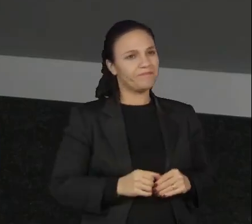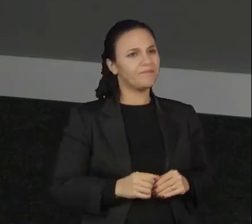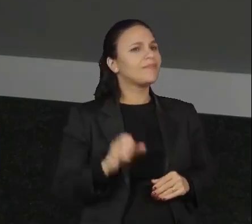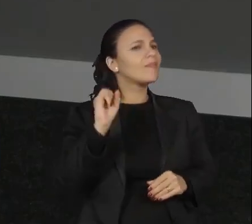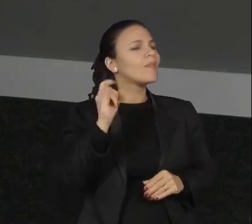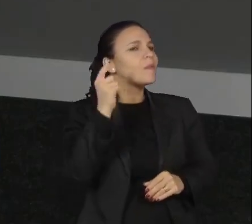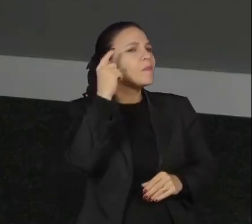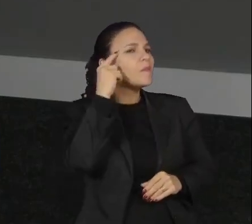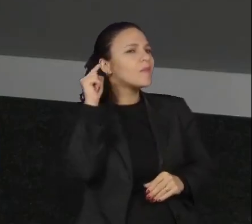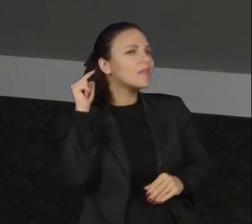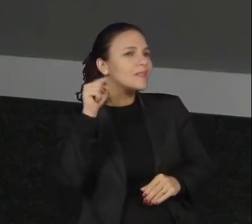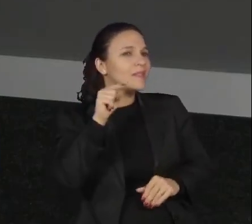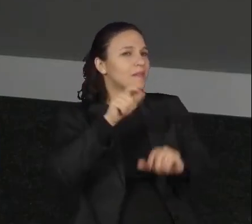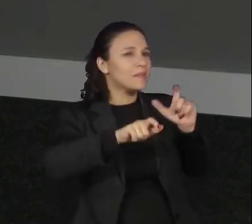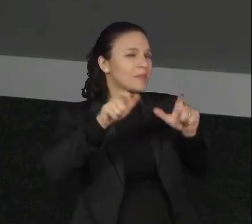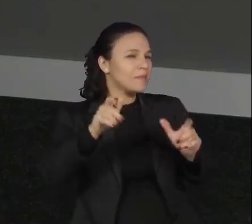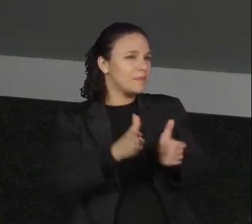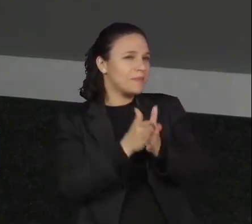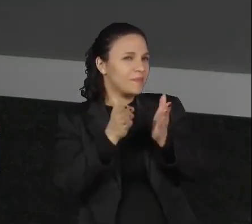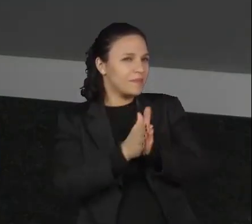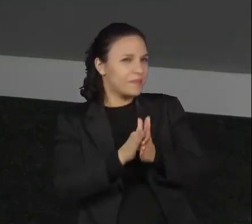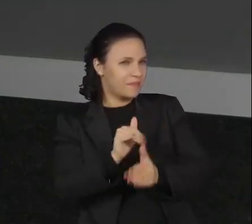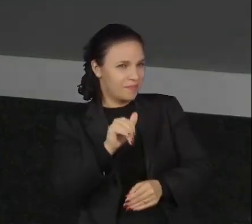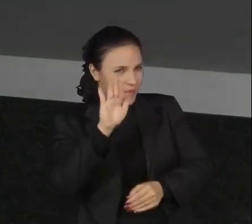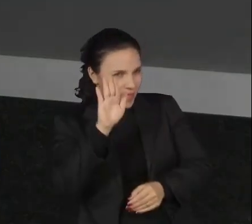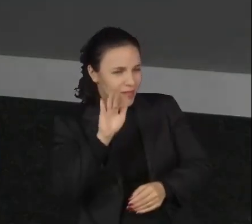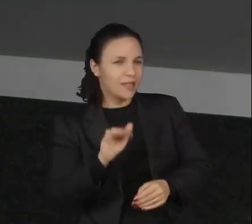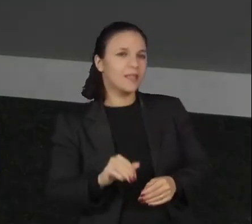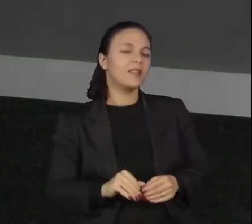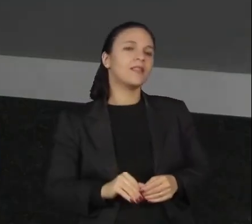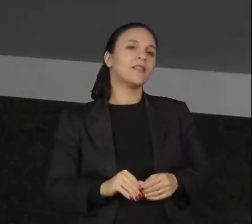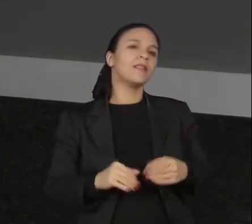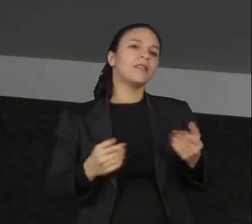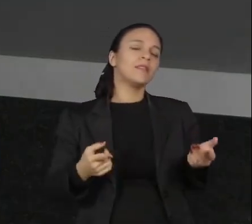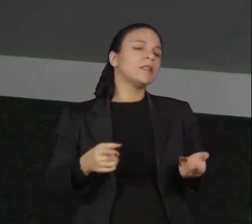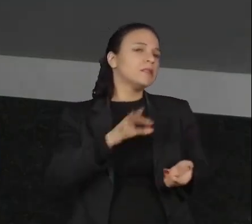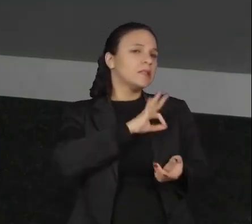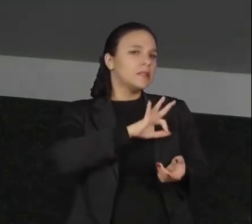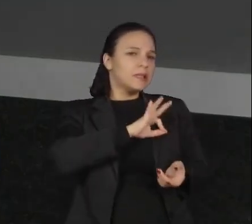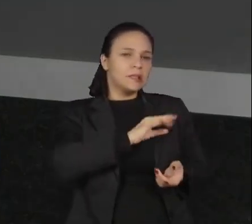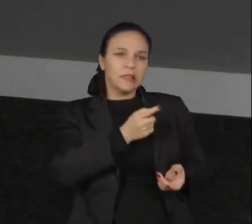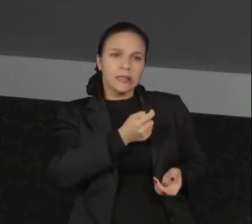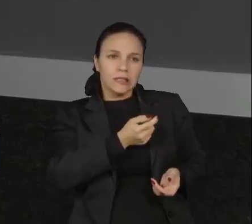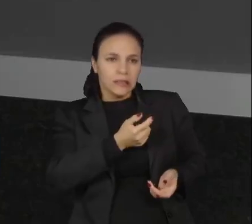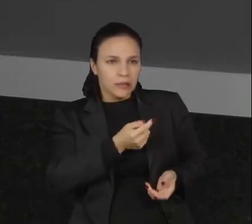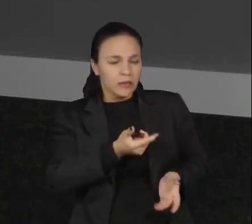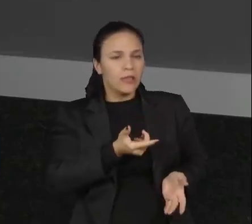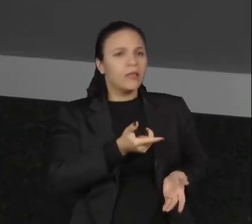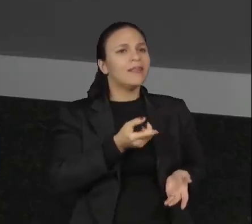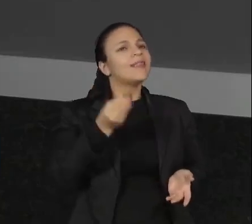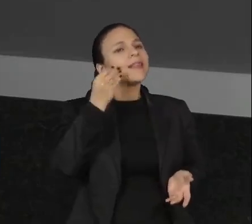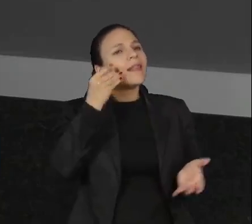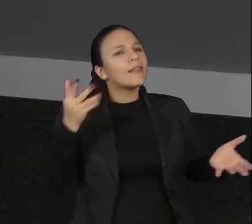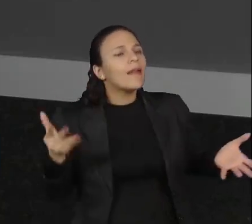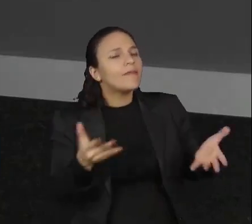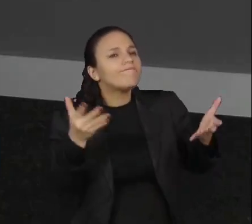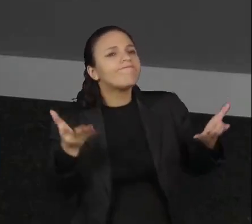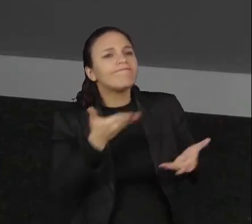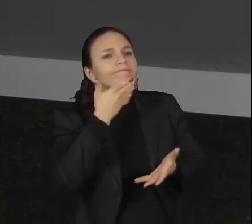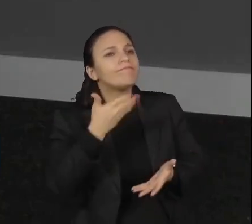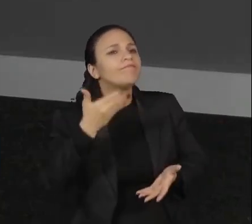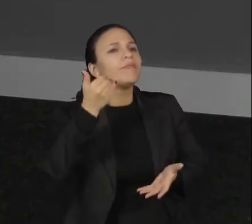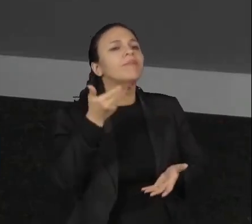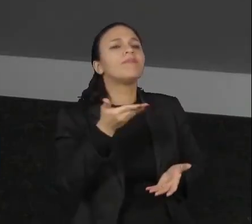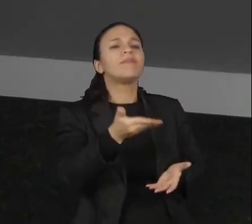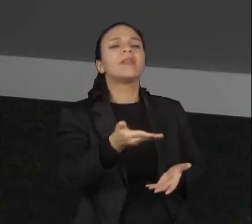pensa na população mais vulnerável, né, de baixa renda, em melhorar a alimentação dessa